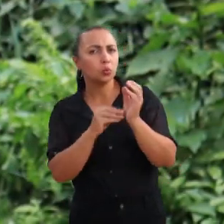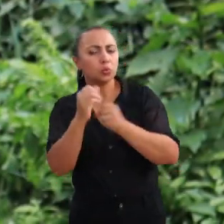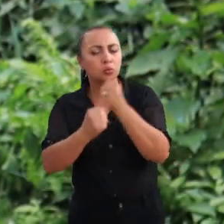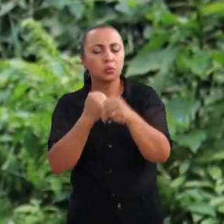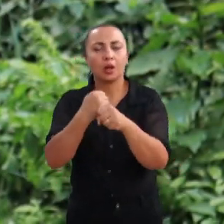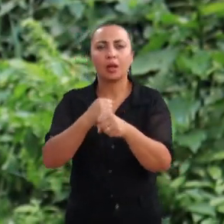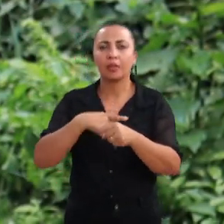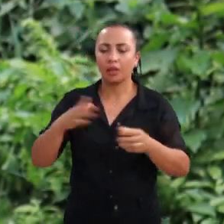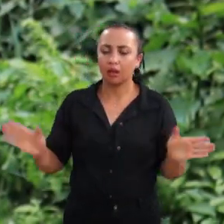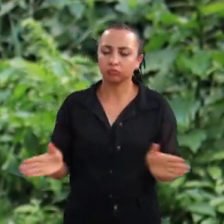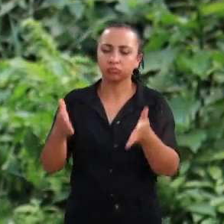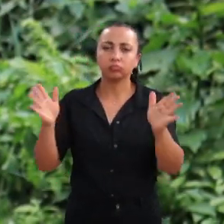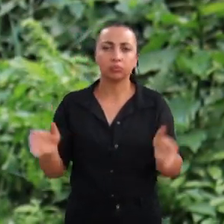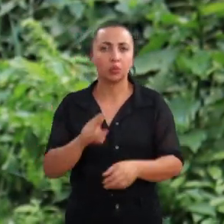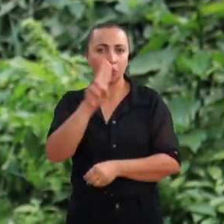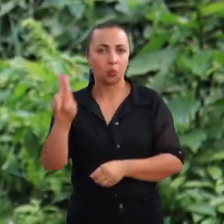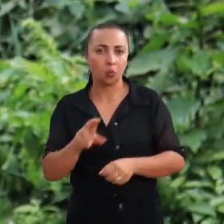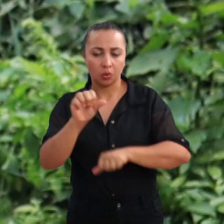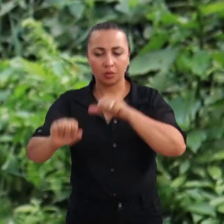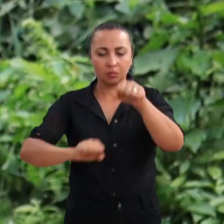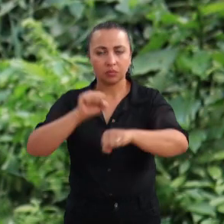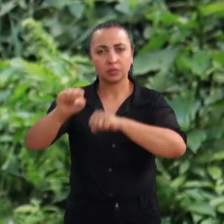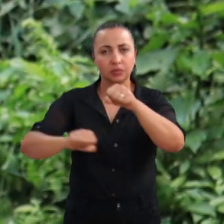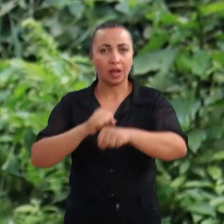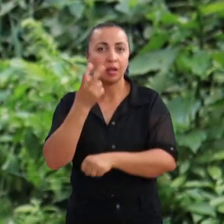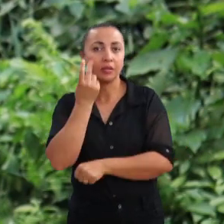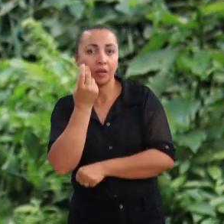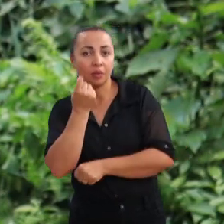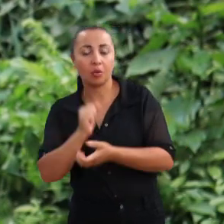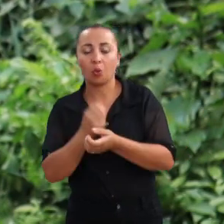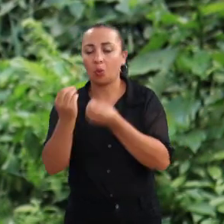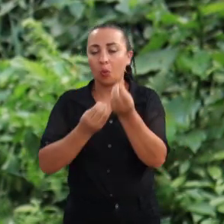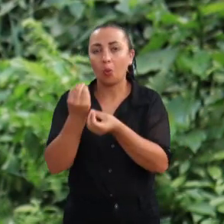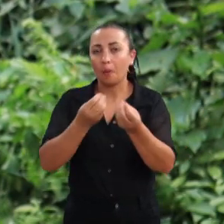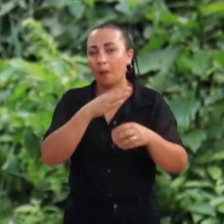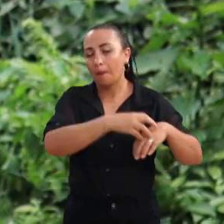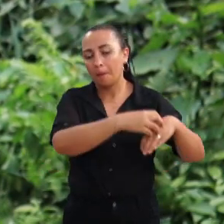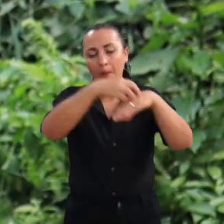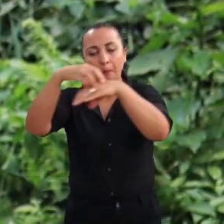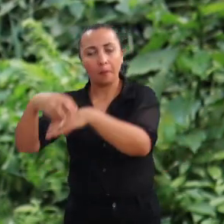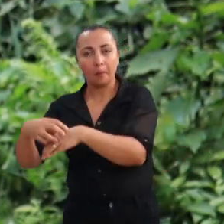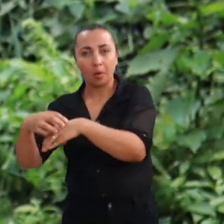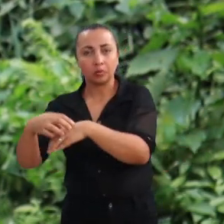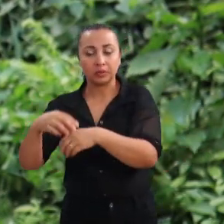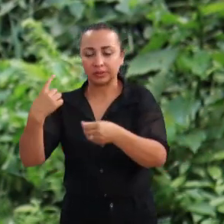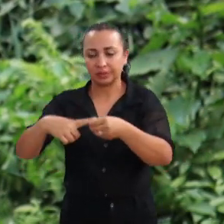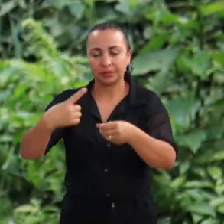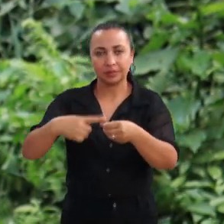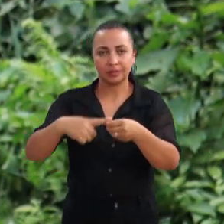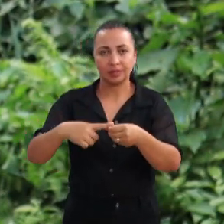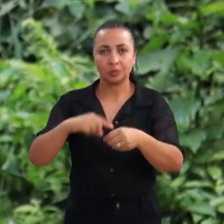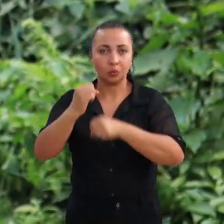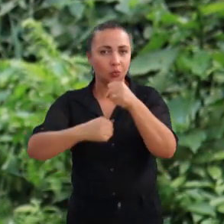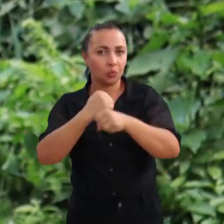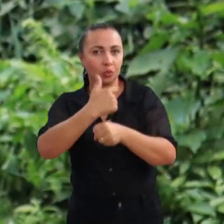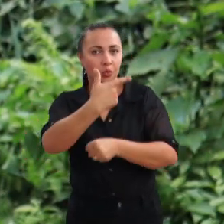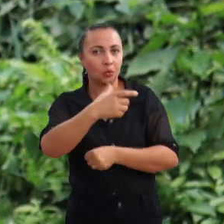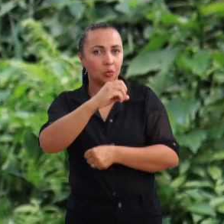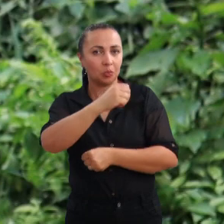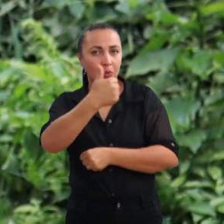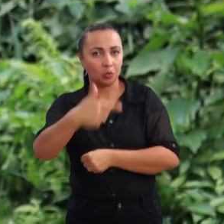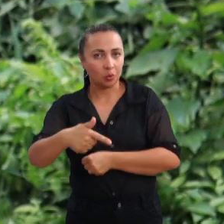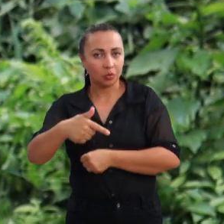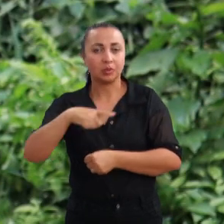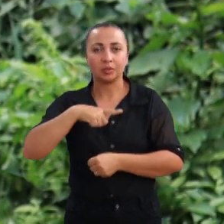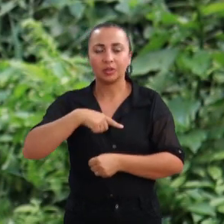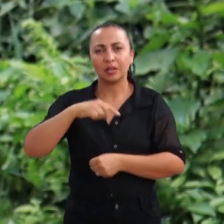Nos últimos anos, tem se estimulado o uso da bicicleta em Fortaleza como alternativa de mobilidade urbana. Em 2012, a cidade